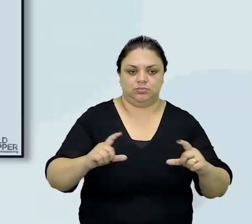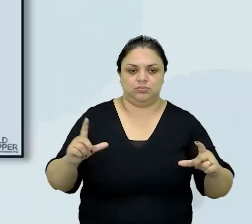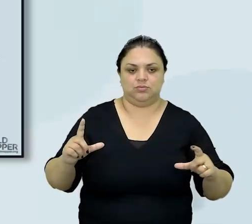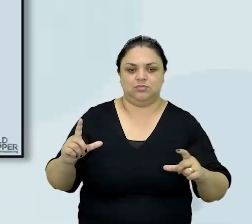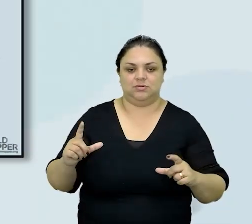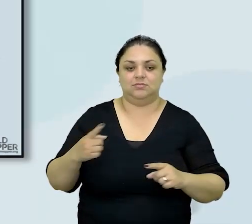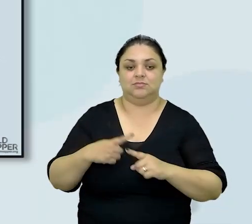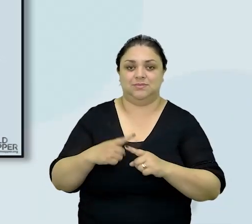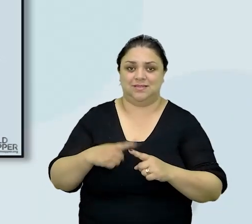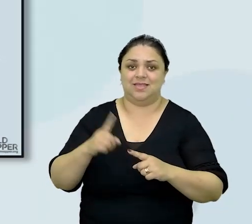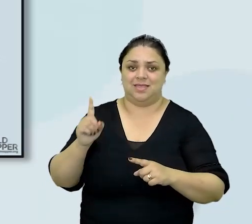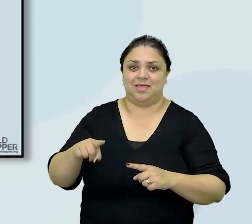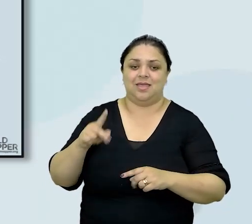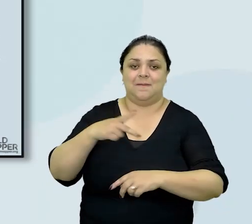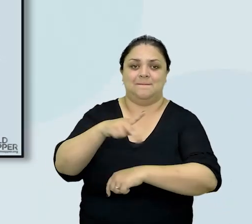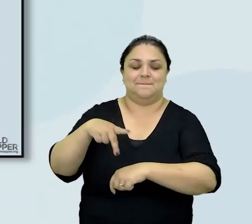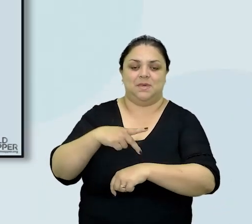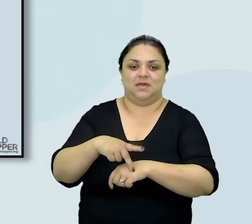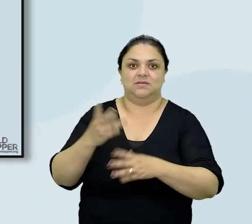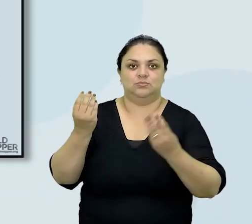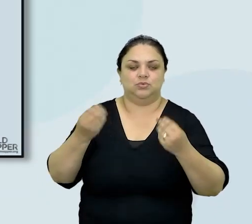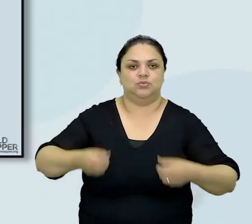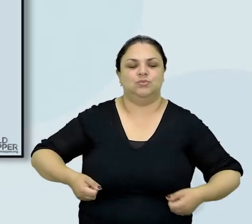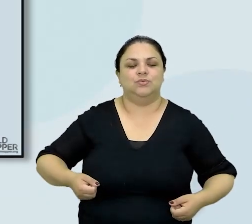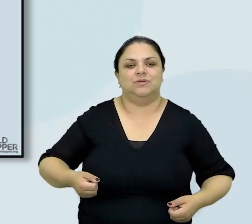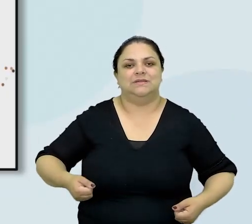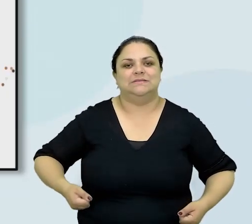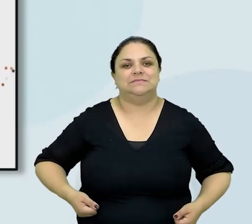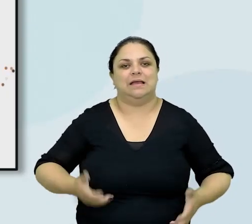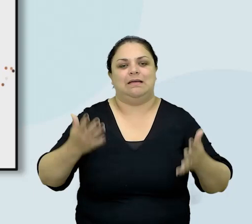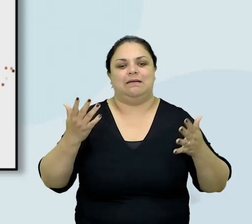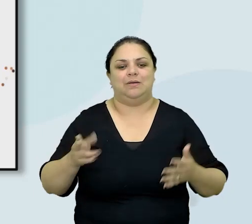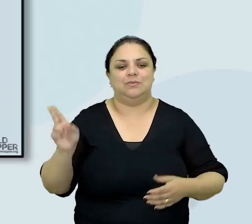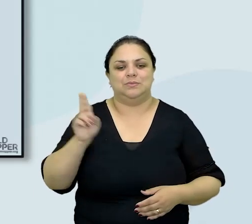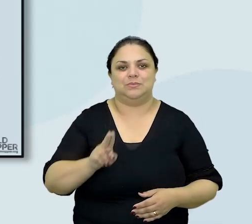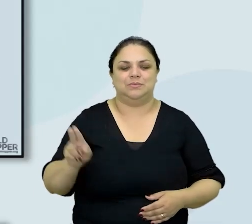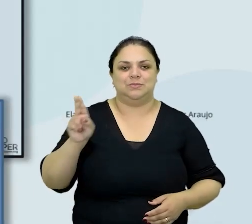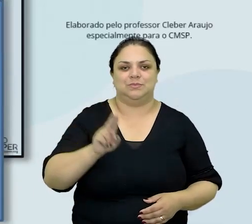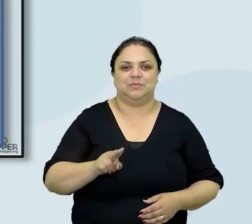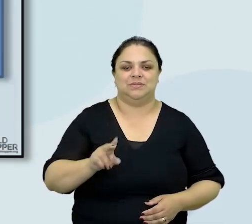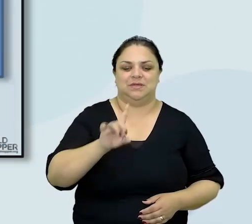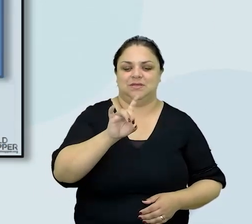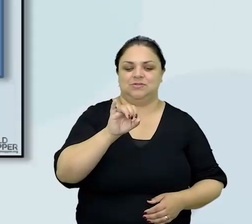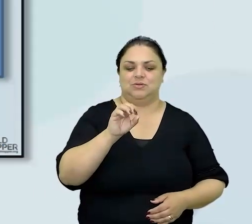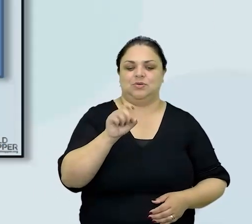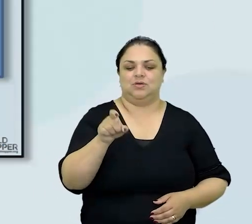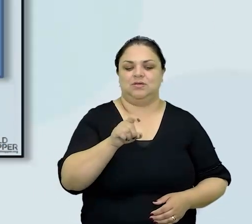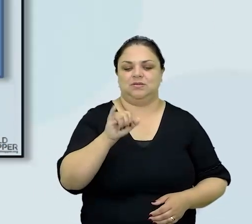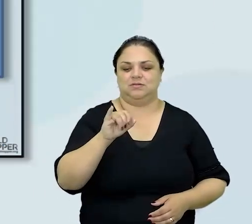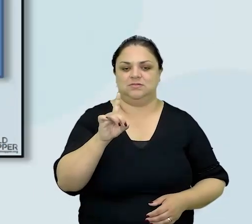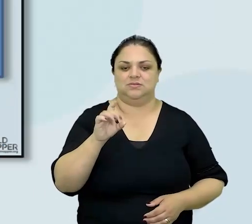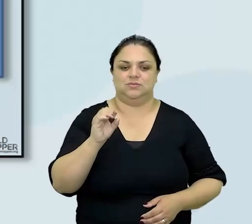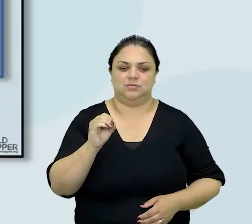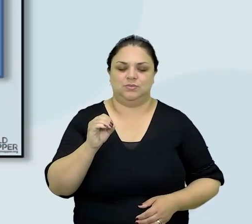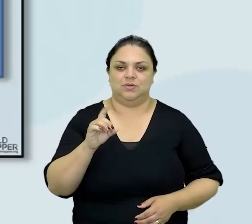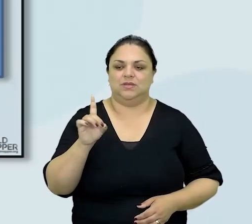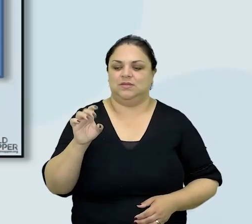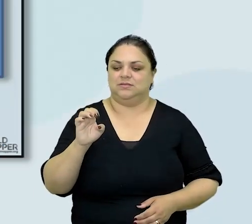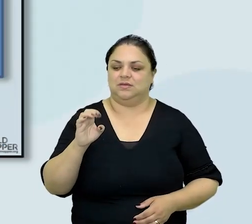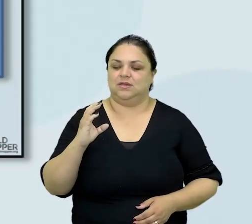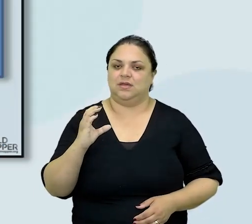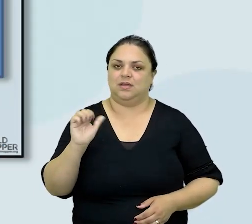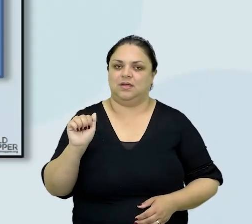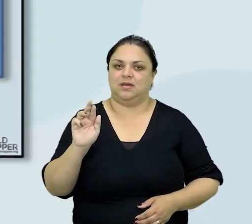nós temos um maior consumo, né? Um maior gasto aí, no caso, né, de dióxido de carbono. Então, olha só, os países que